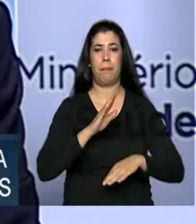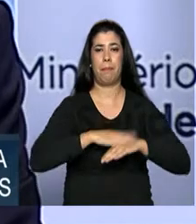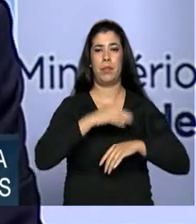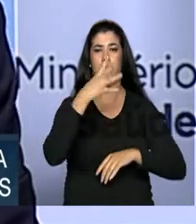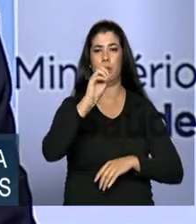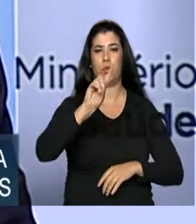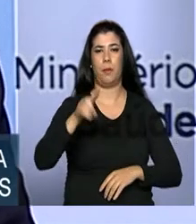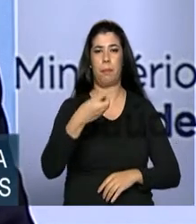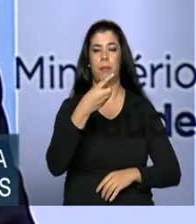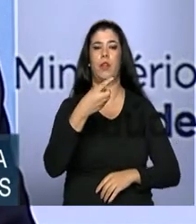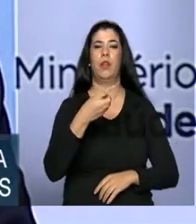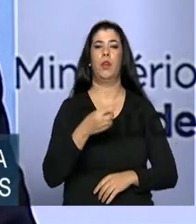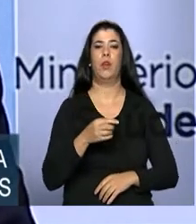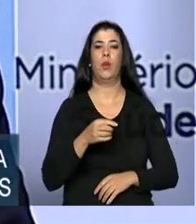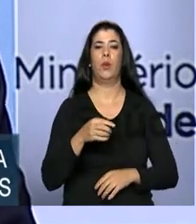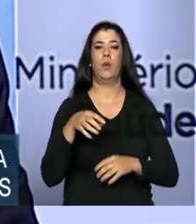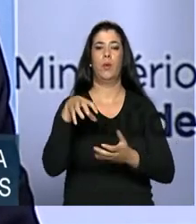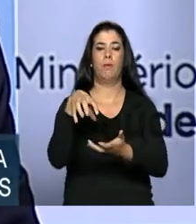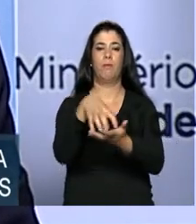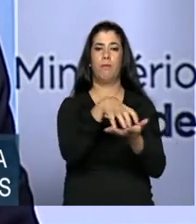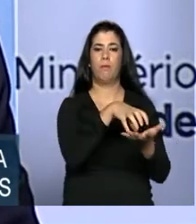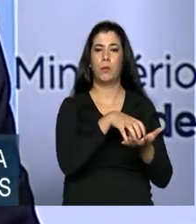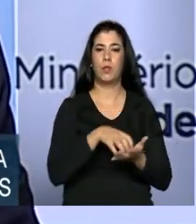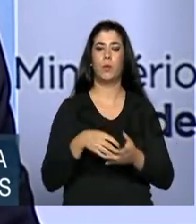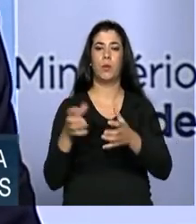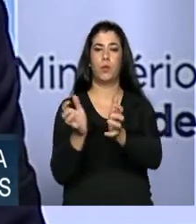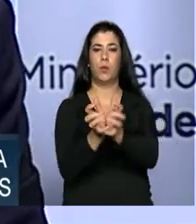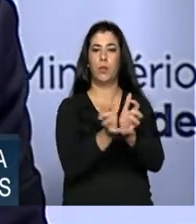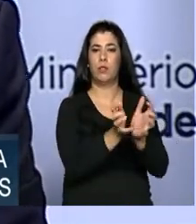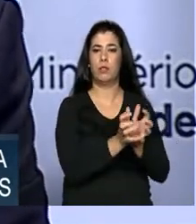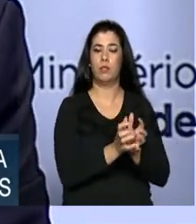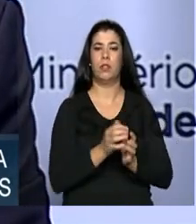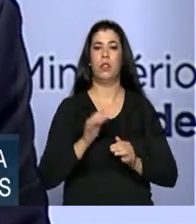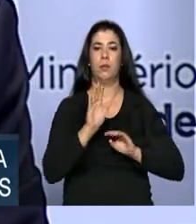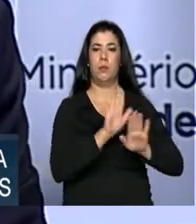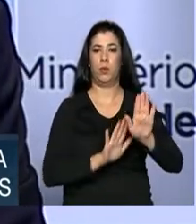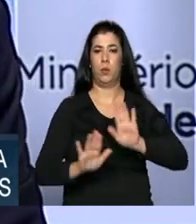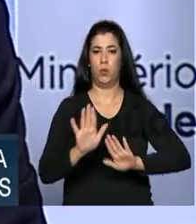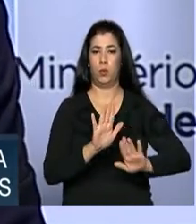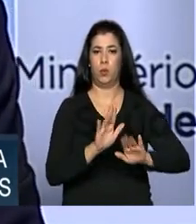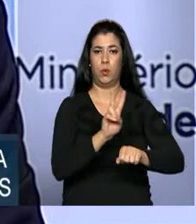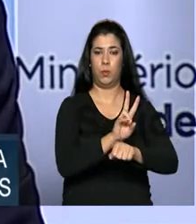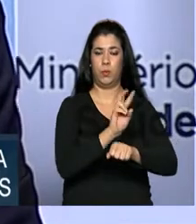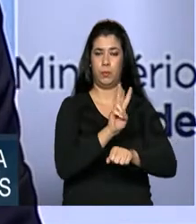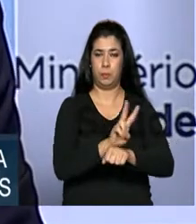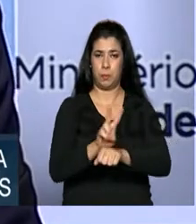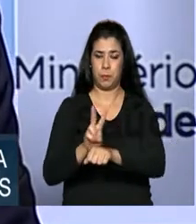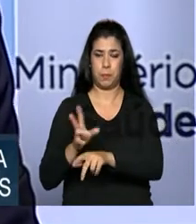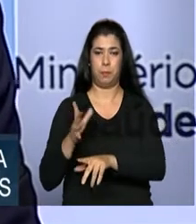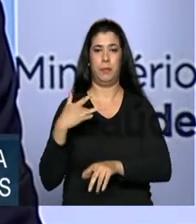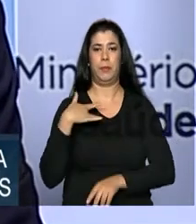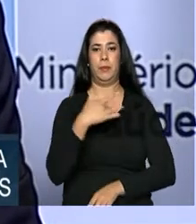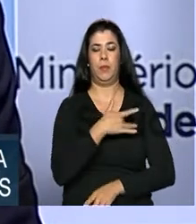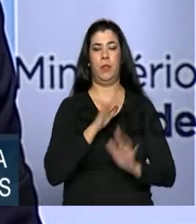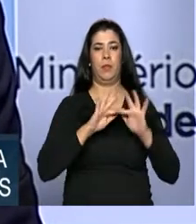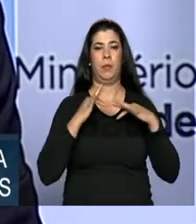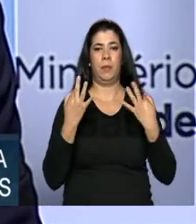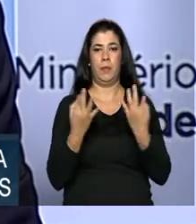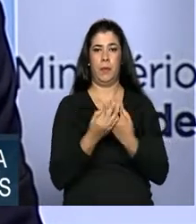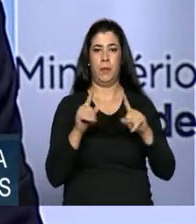pelas mais quase 38 mil equipes de saúde da família, todo o trabalho que é feito na saúde escolar, que